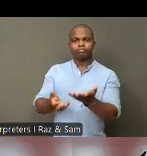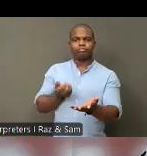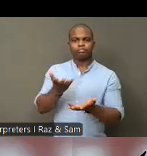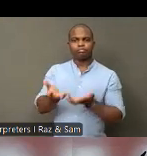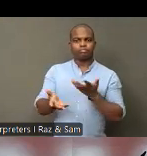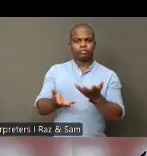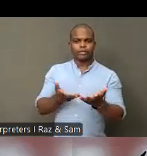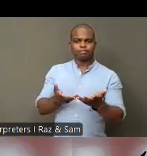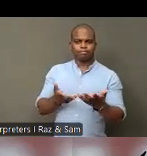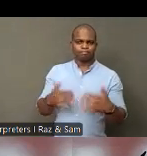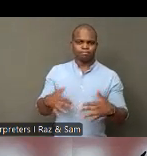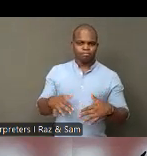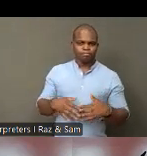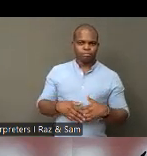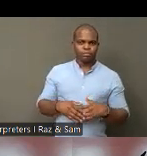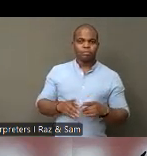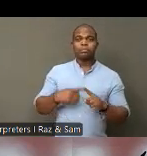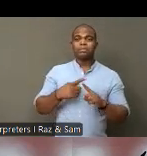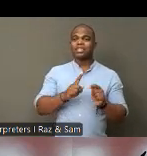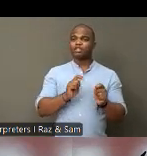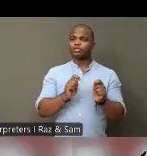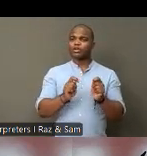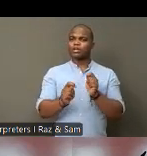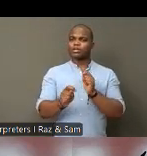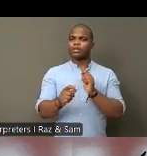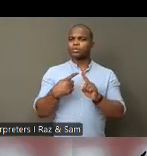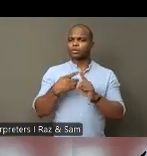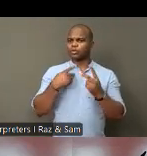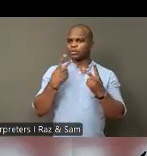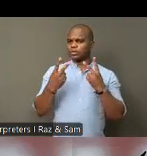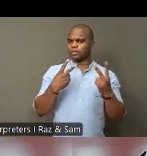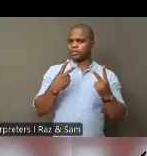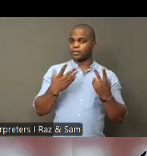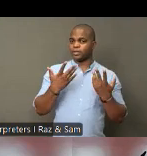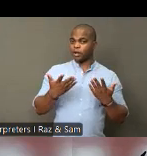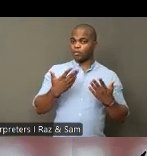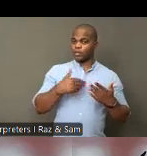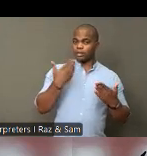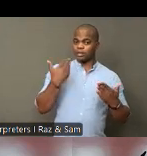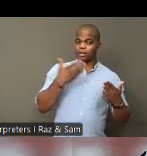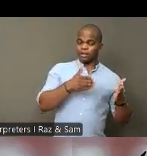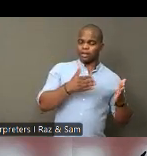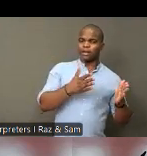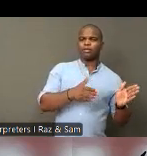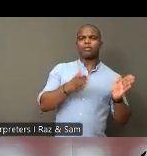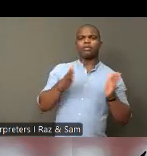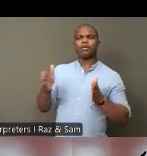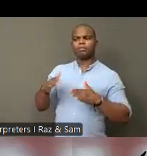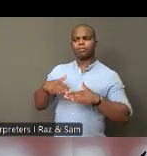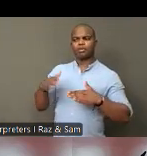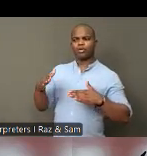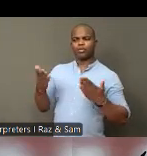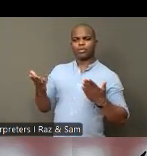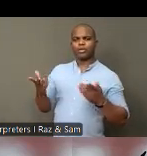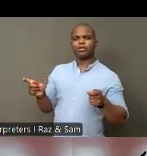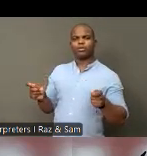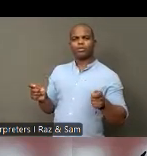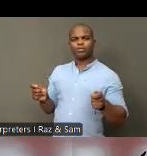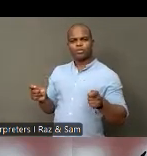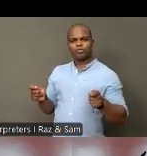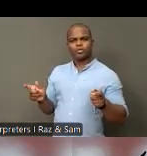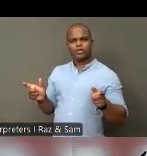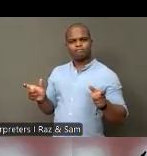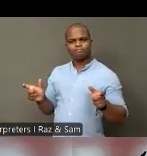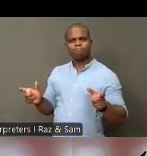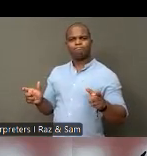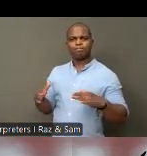de onde nós estávamos tentando controlar a maioria dessas doenças para trabalhar na eliminação